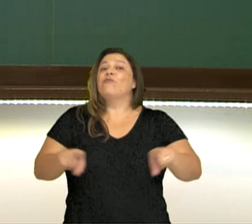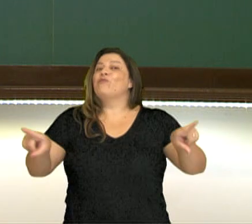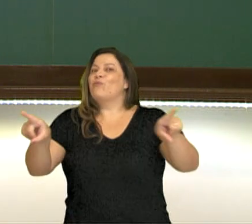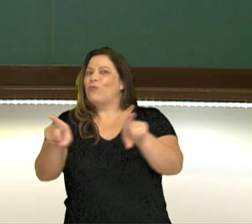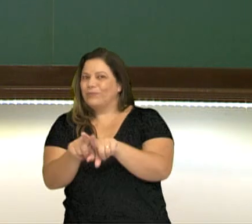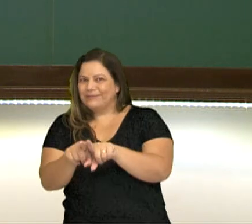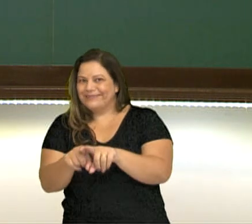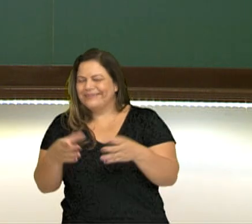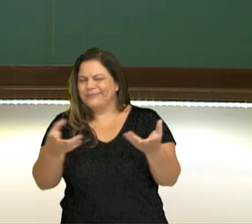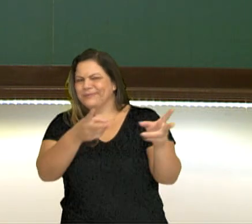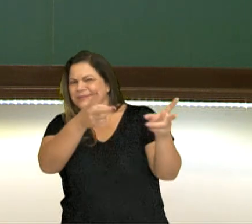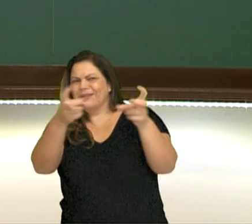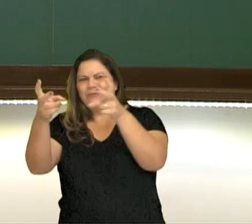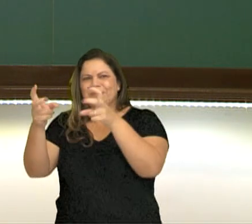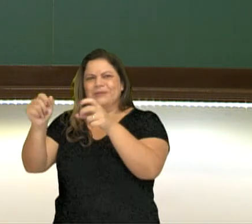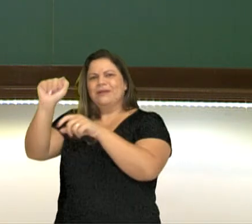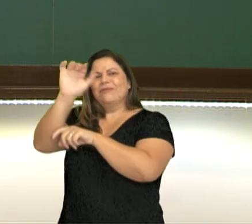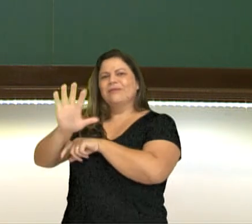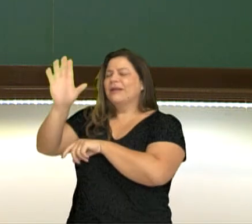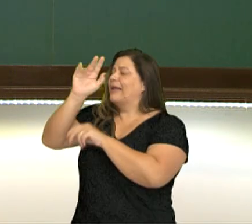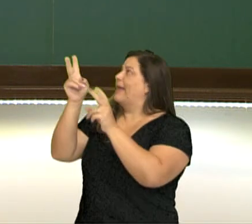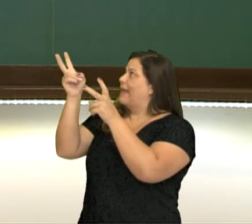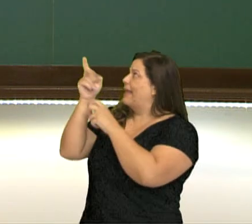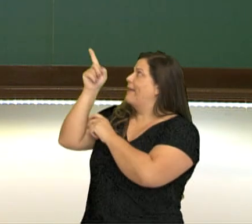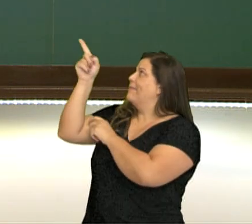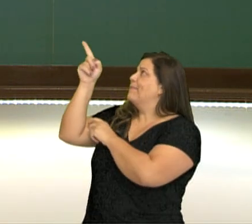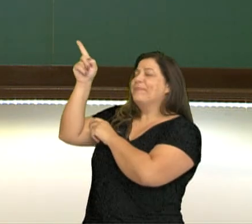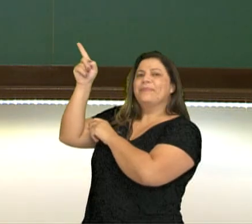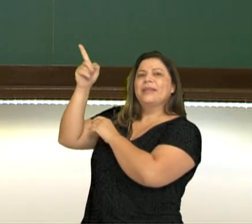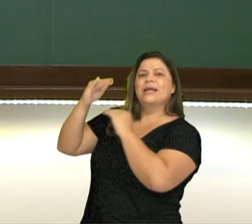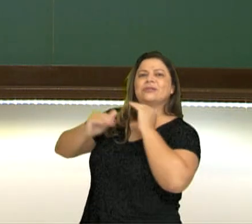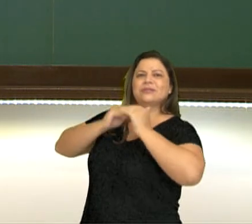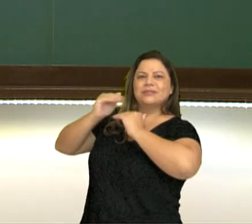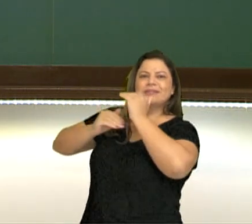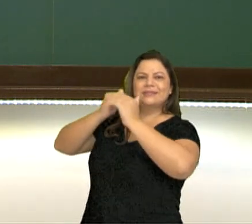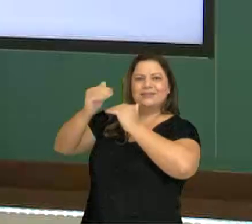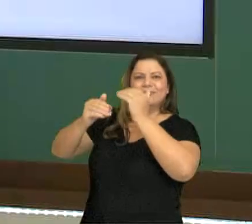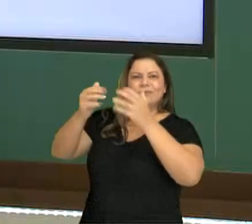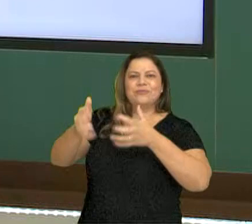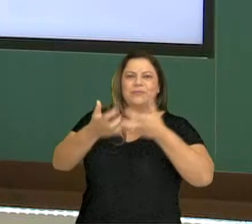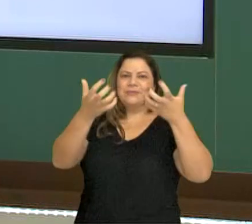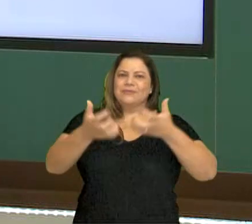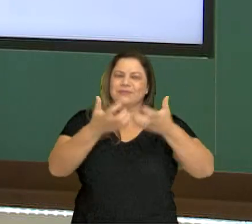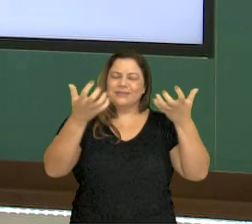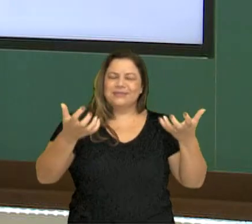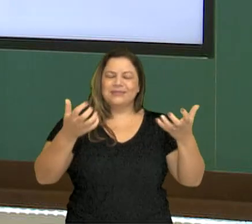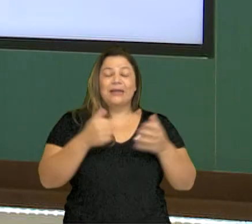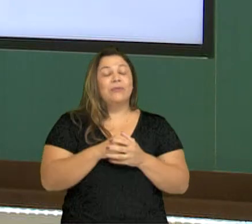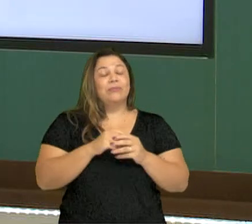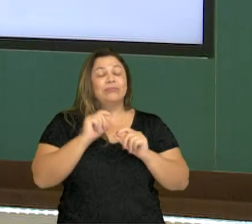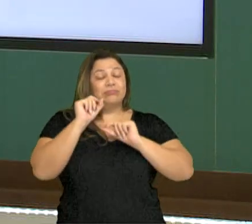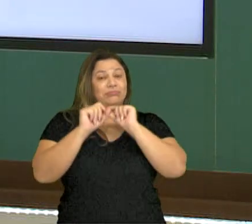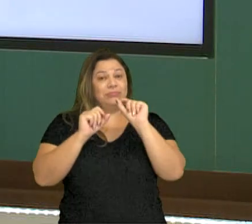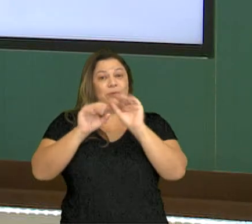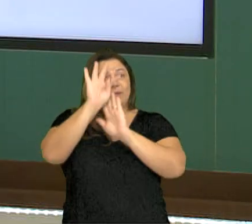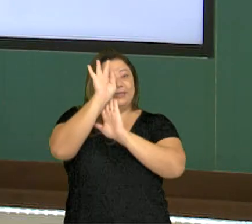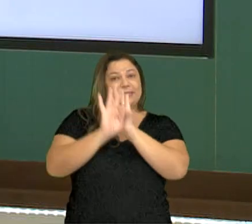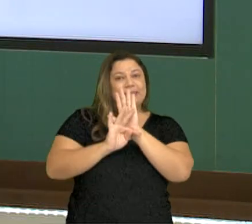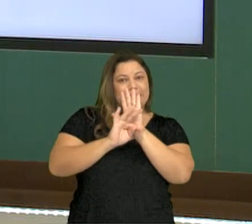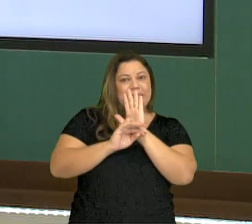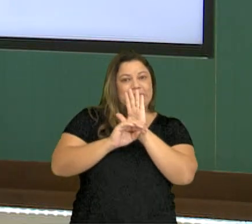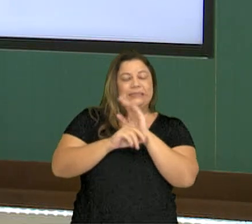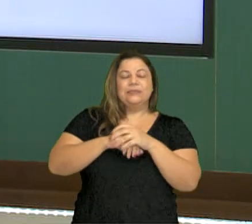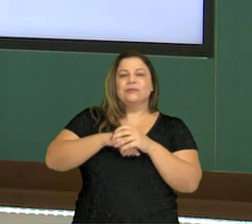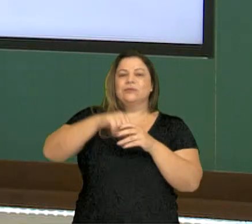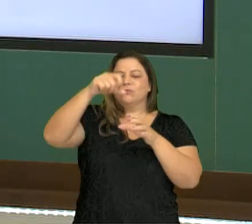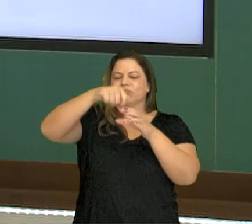Retornamos. Então, você está observando a imagem? Que legal esse desenvolvimento do vegetal. Então, ele afirma nesse texto que a